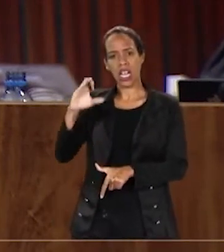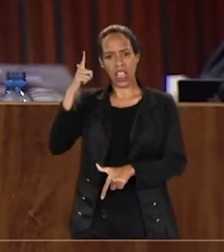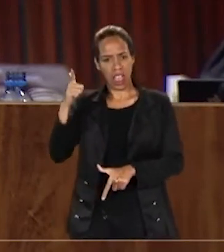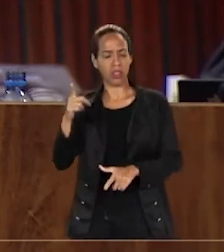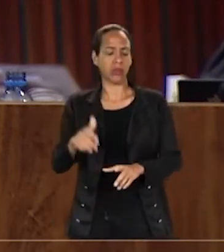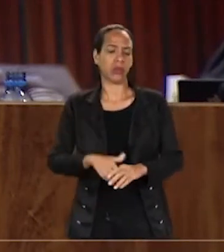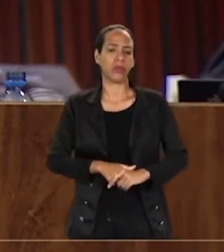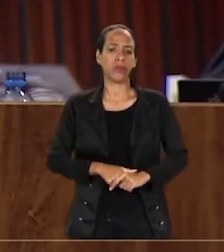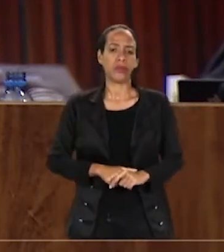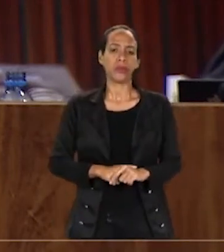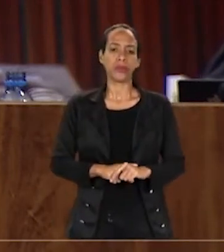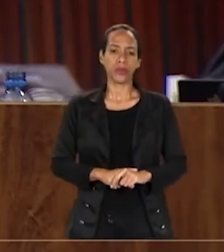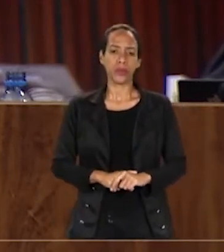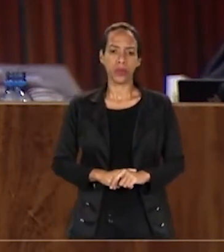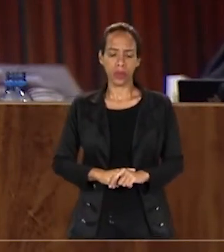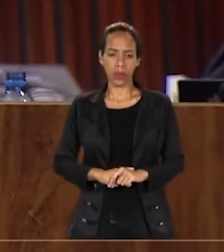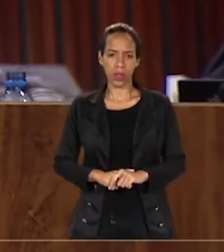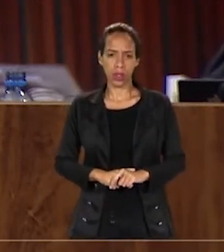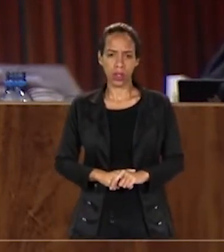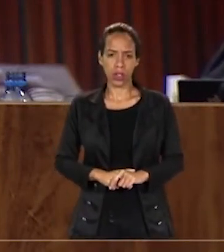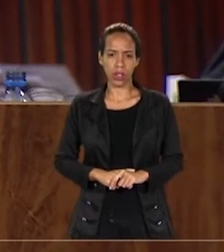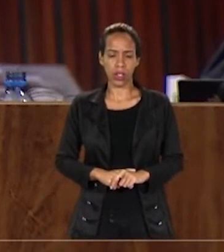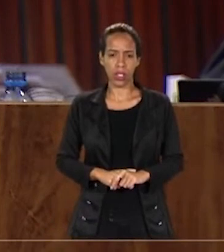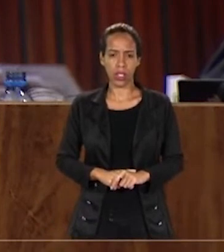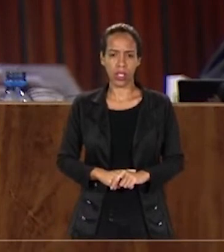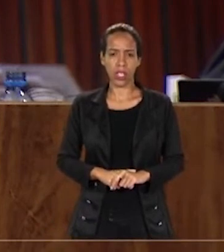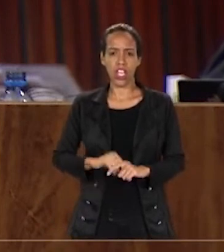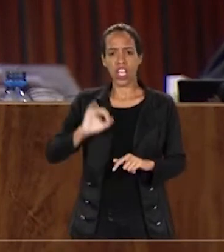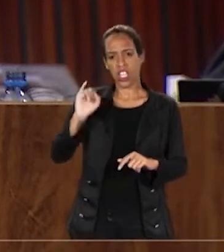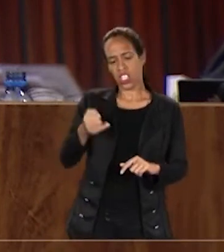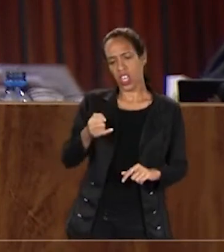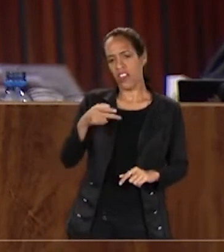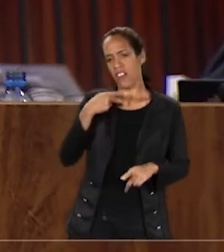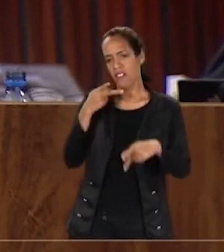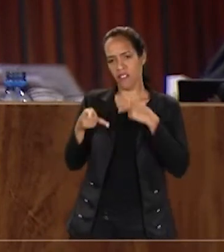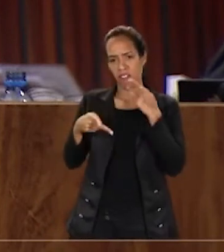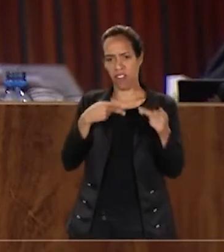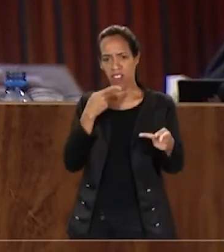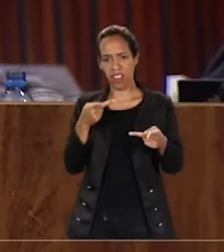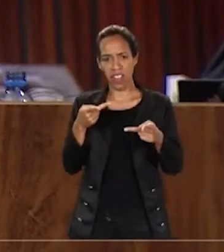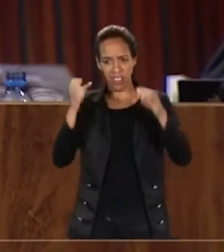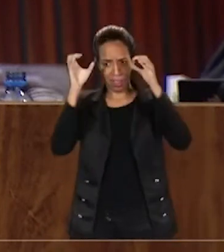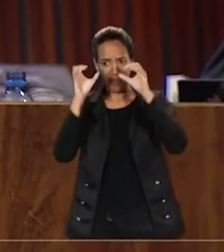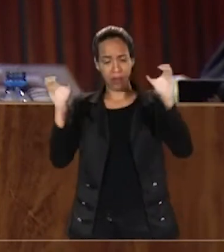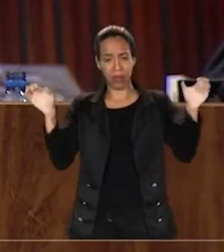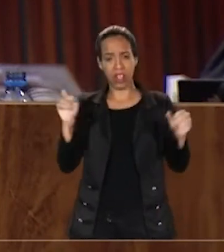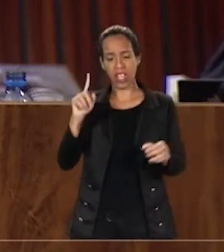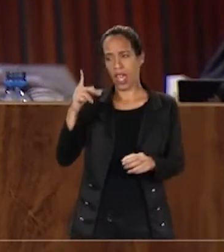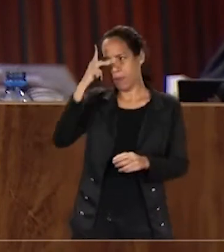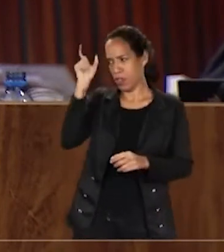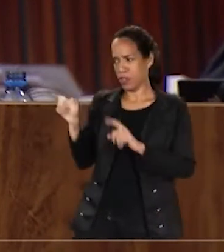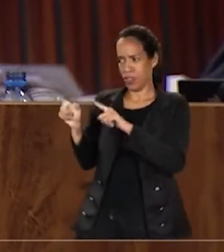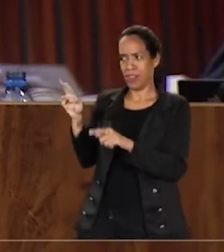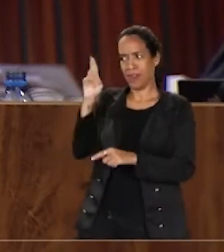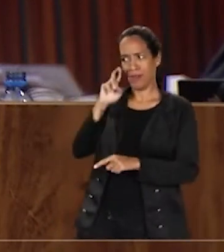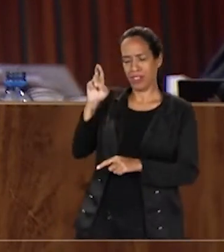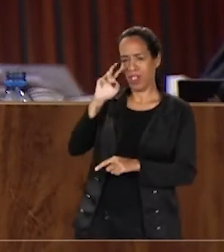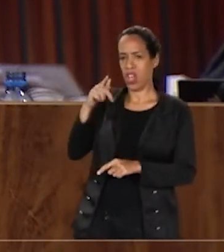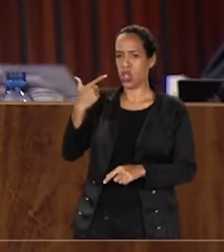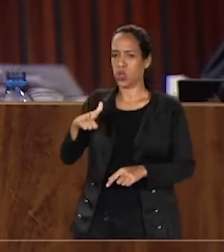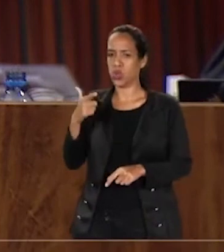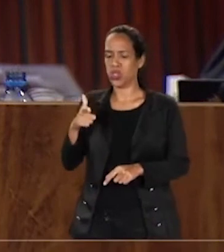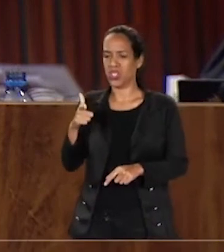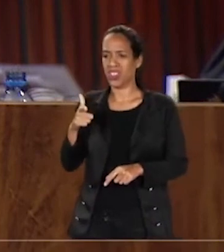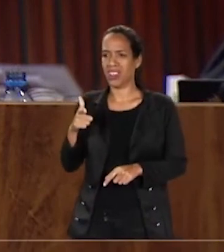de desvio de finalidade se disse aqui na Tribuna que o primeiro investigado Talvez não tenha muita habilidade